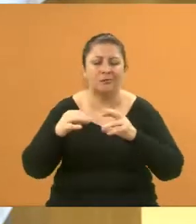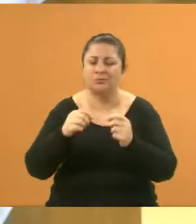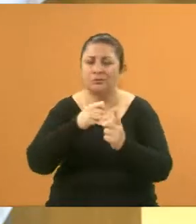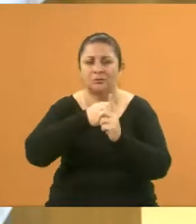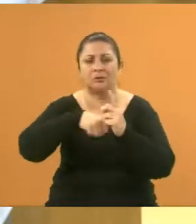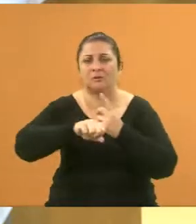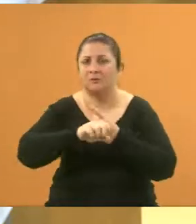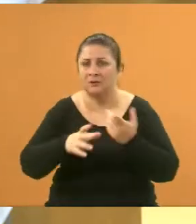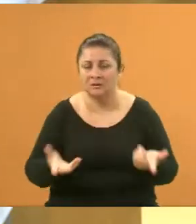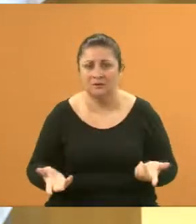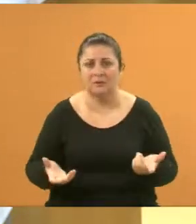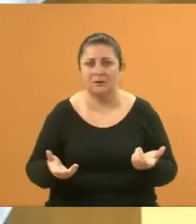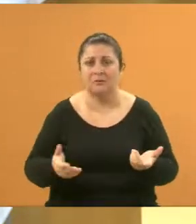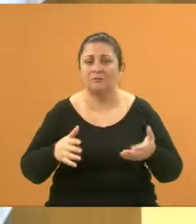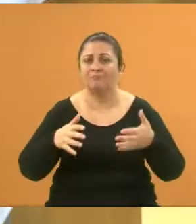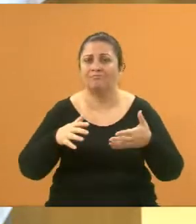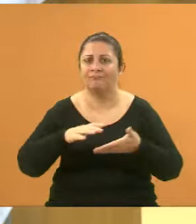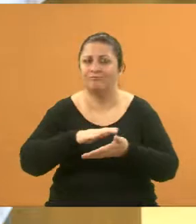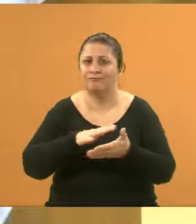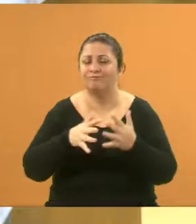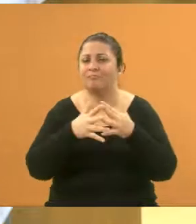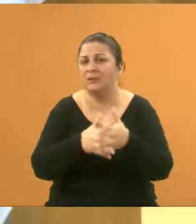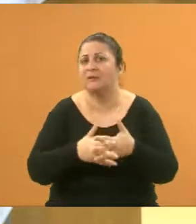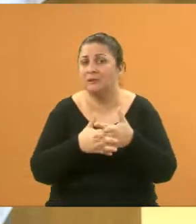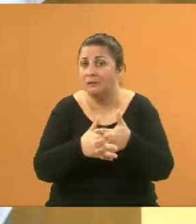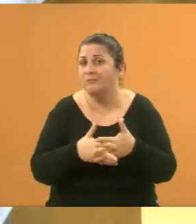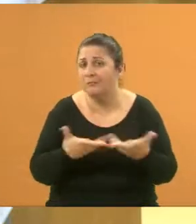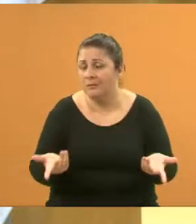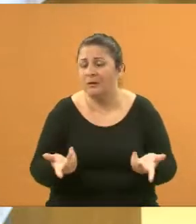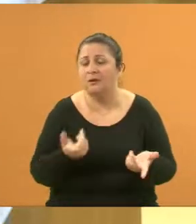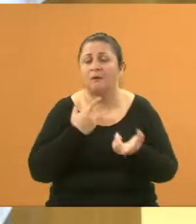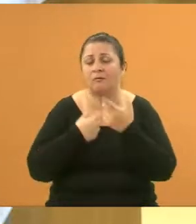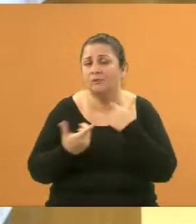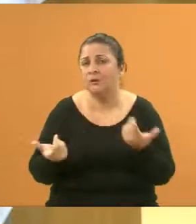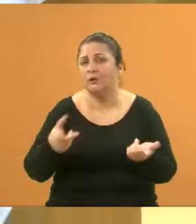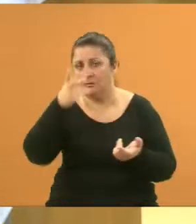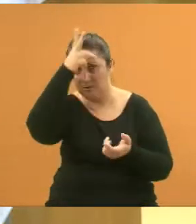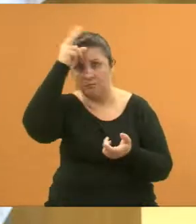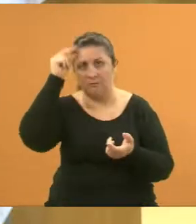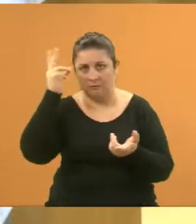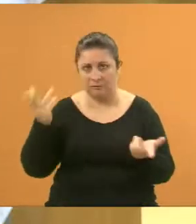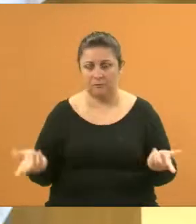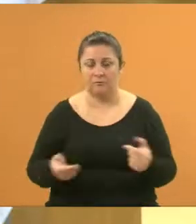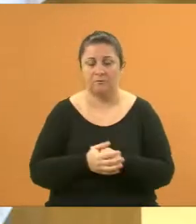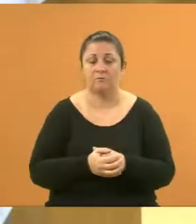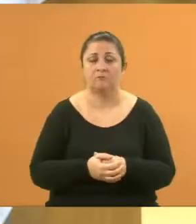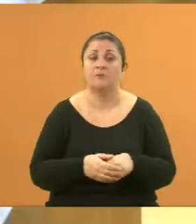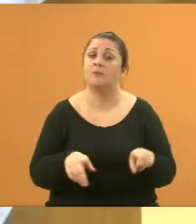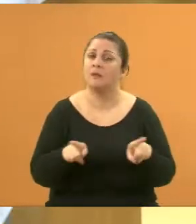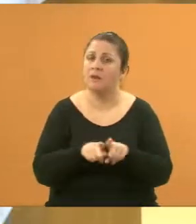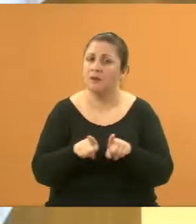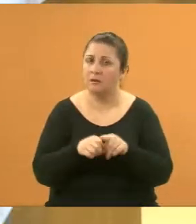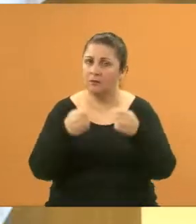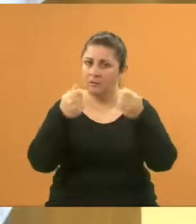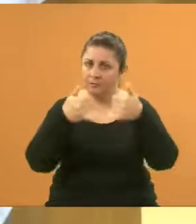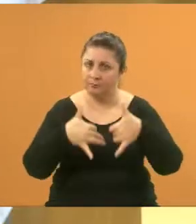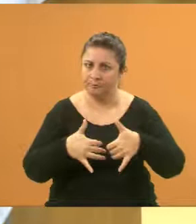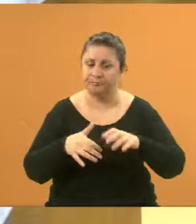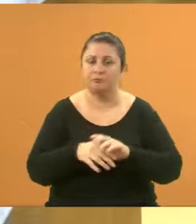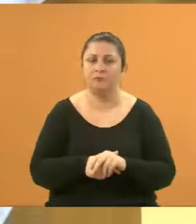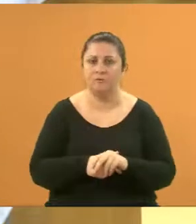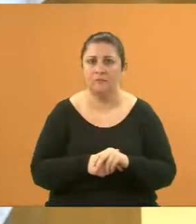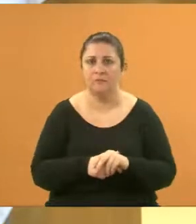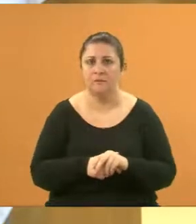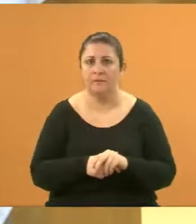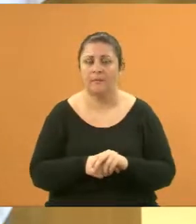administrativa e prejudicando o interesse público. Por outro lado, insta a informar que situações em que